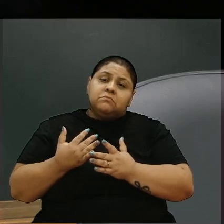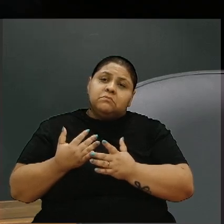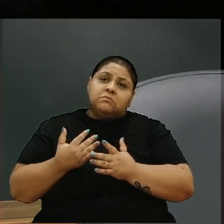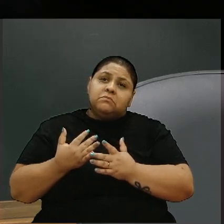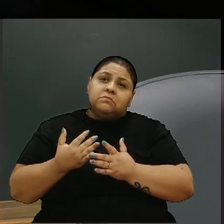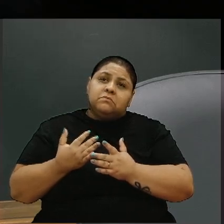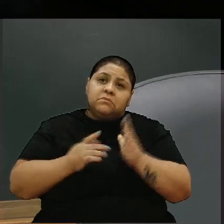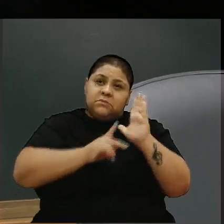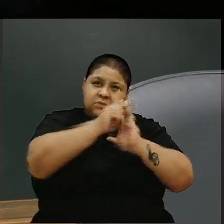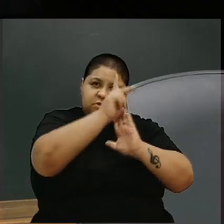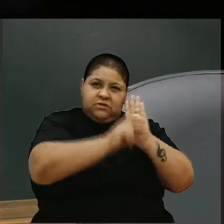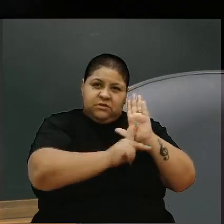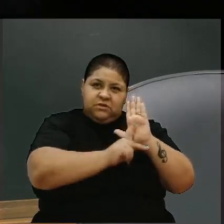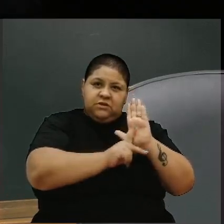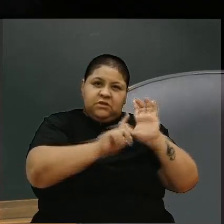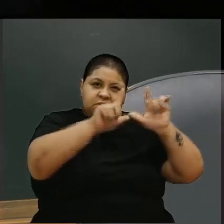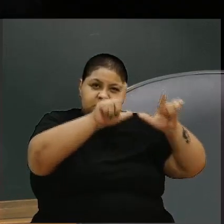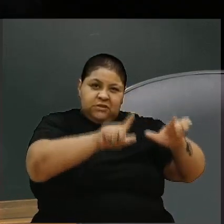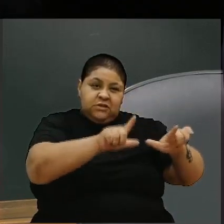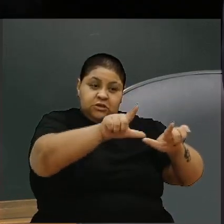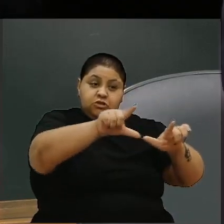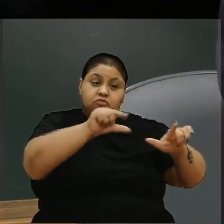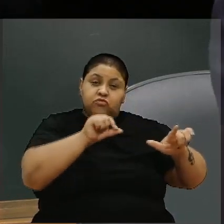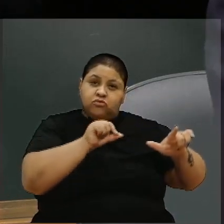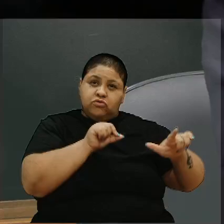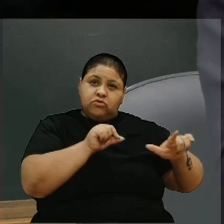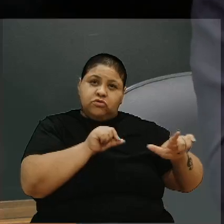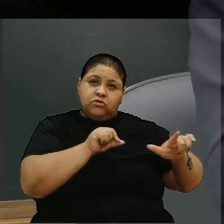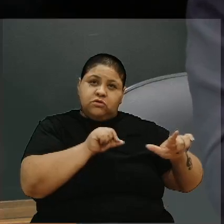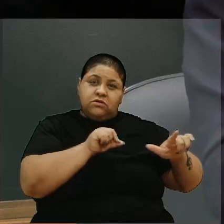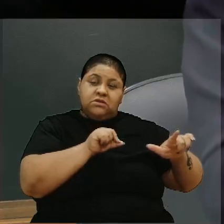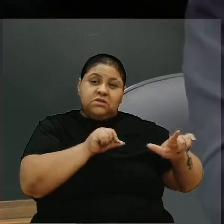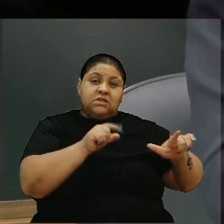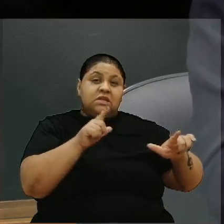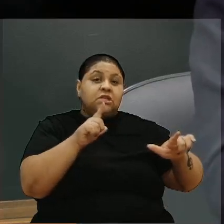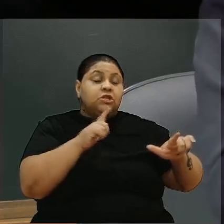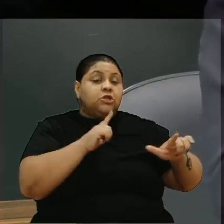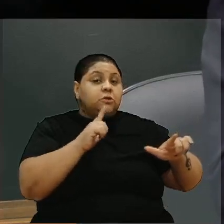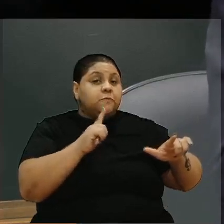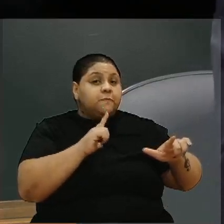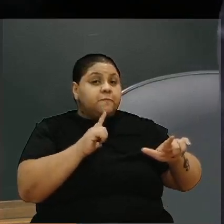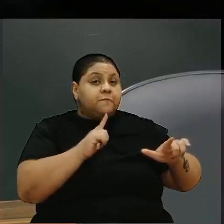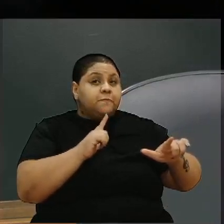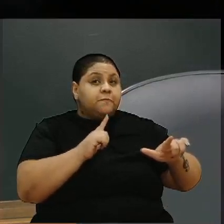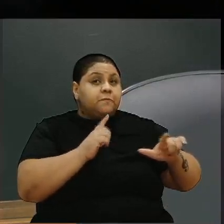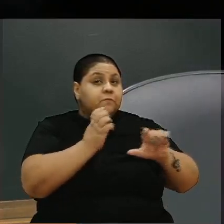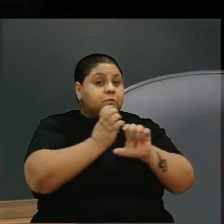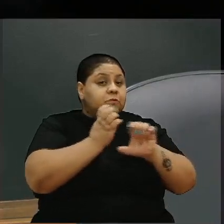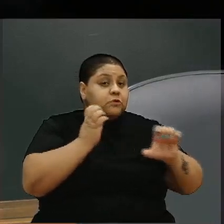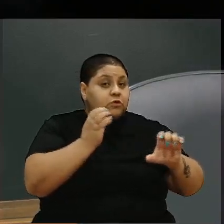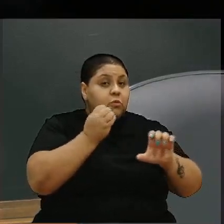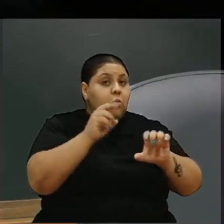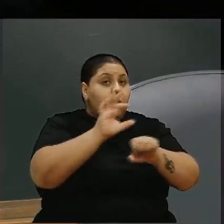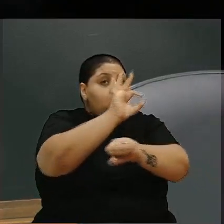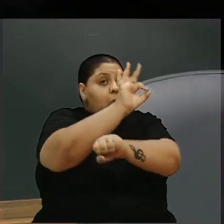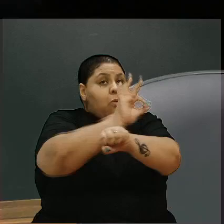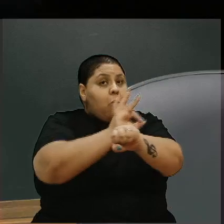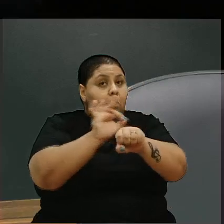O projeto do escritório de projetos determinava que deveria ser engenheiro ou arquiteto.